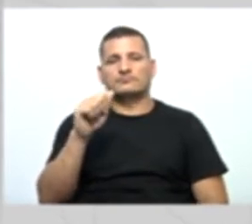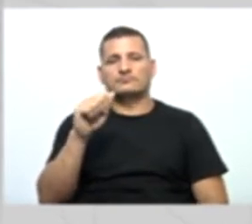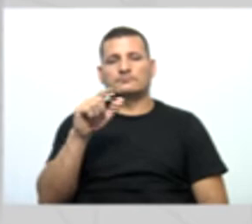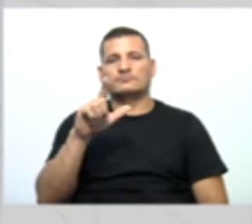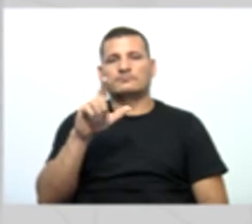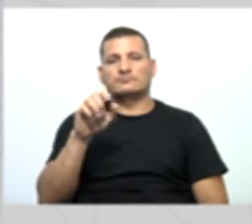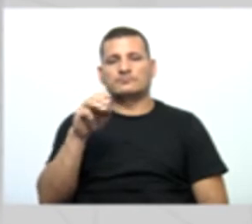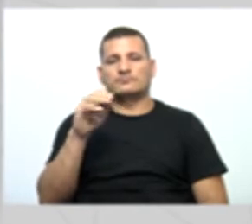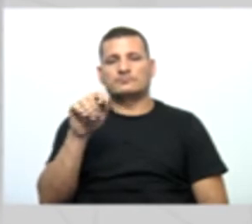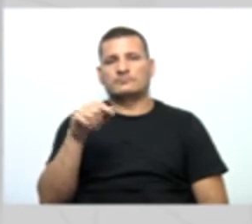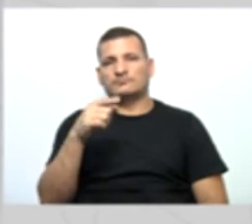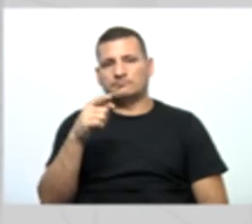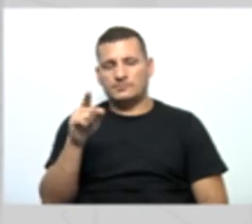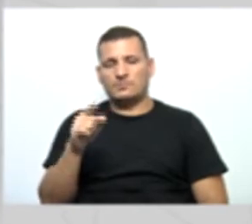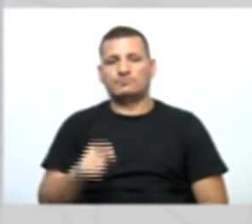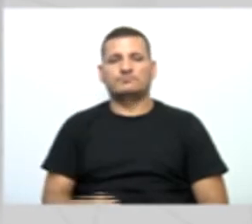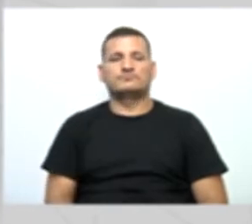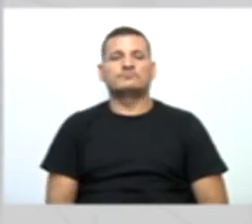alemão.